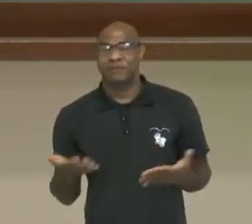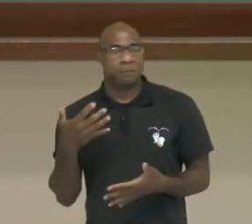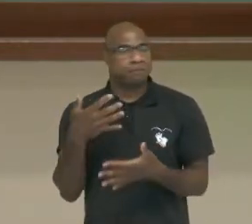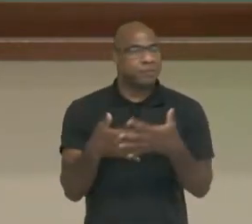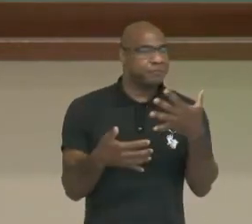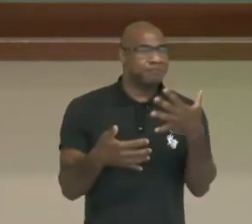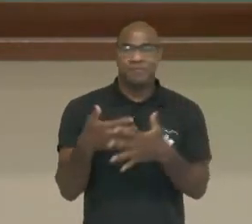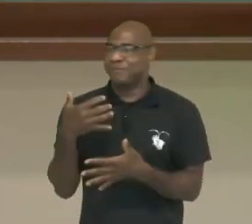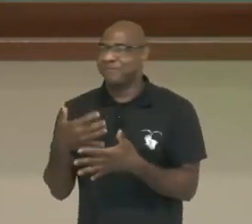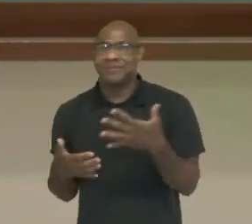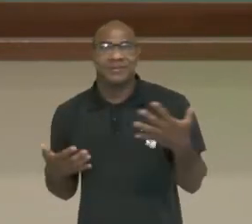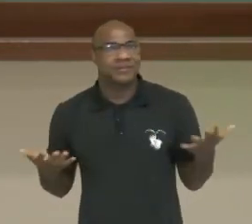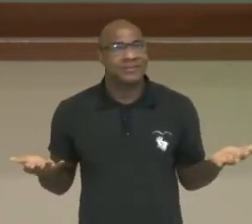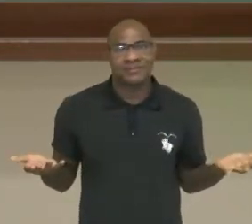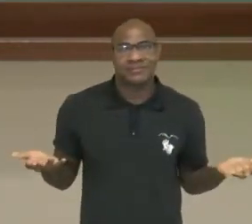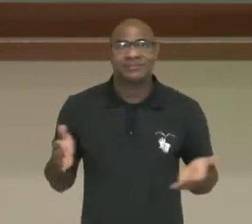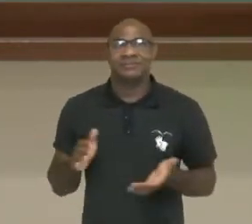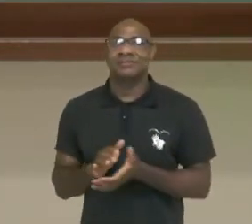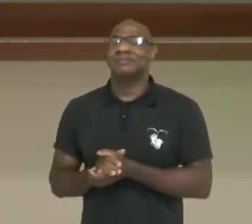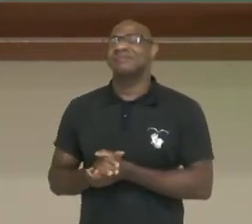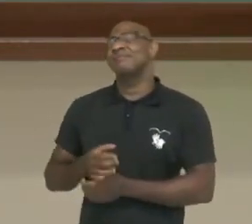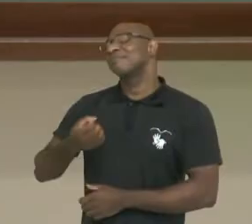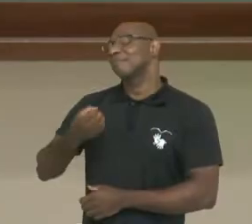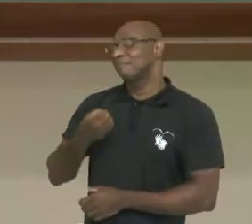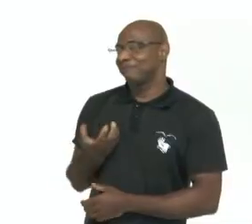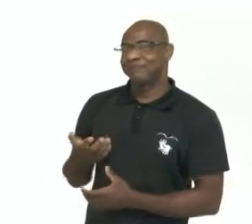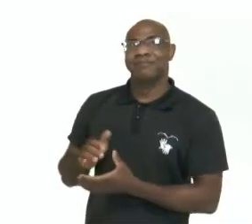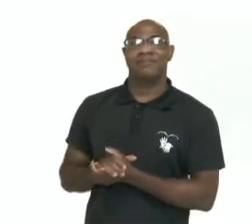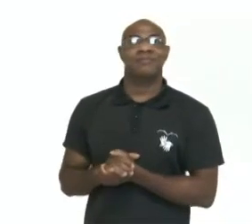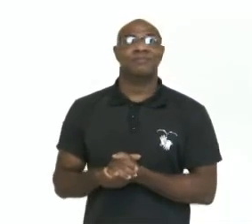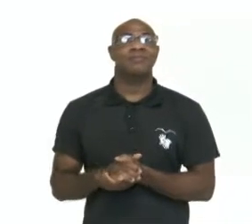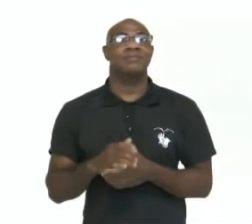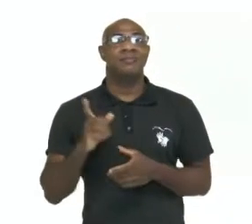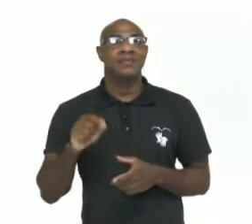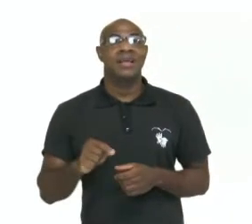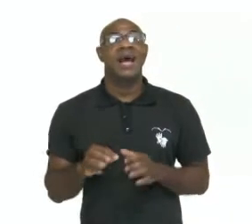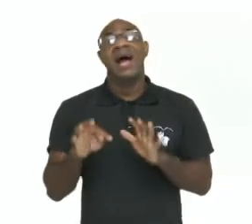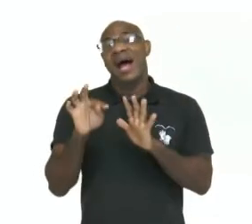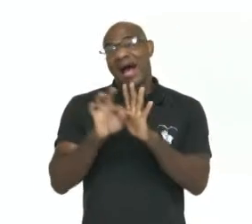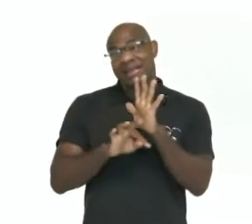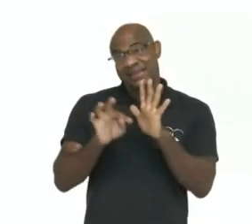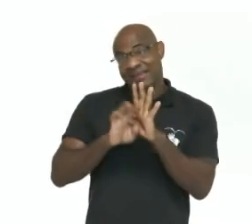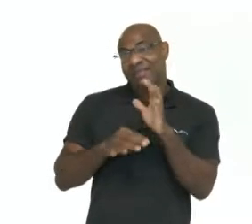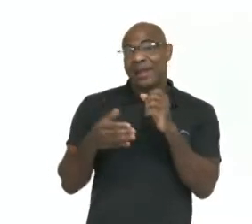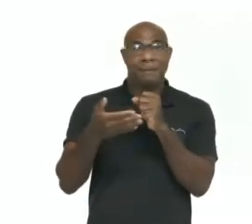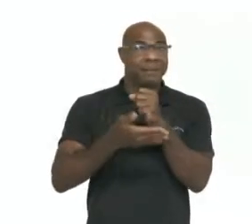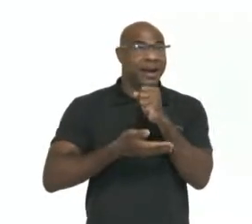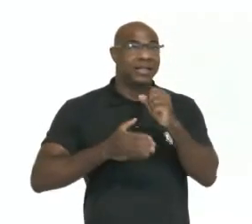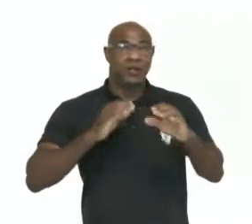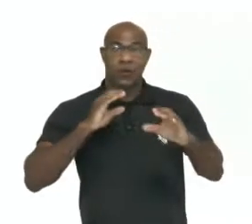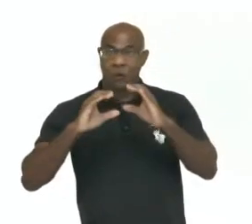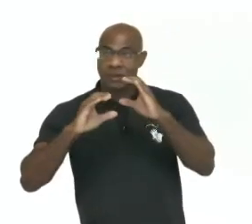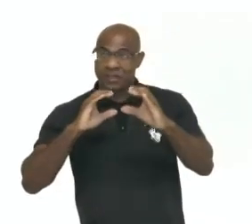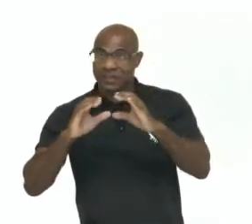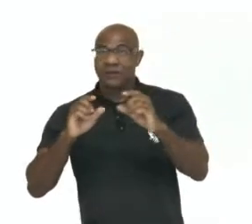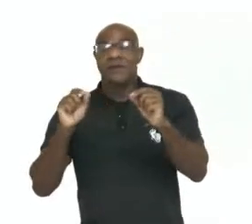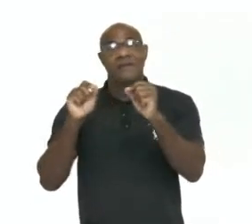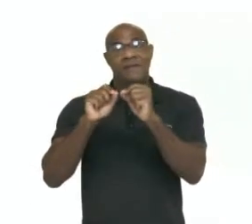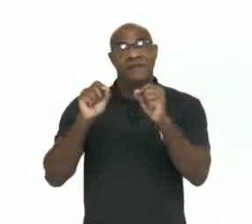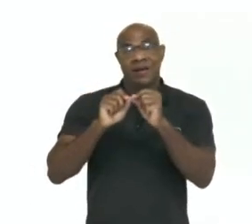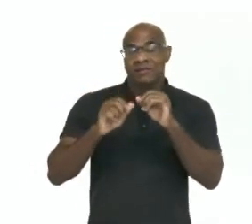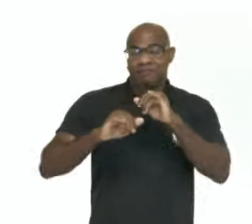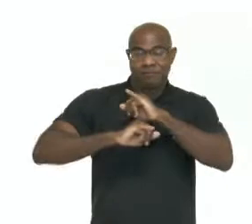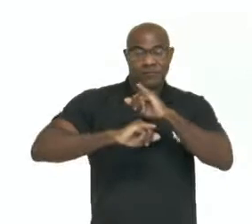ali. Não vai, né? Bom, o texto, então, é a base da comunicação nossa. Por ele que se constrói e se divulga